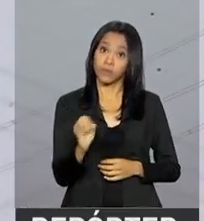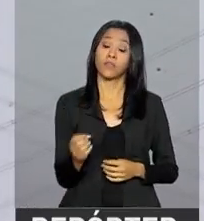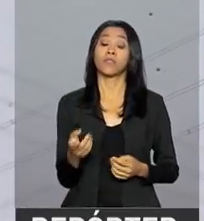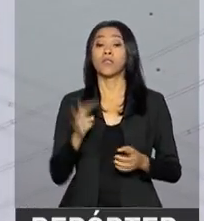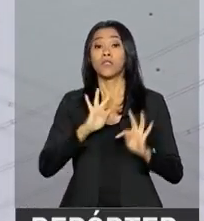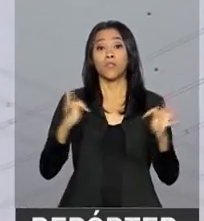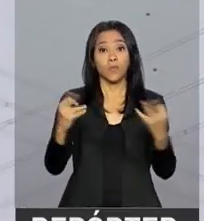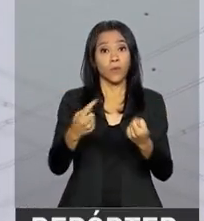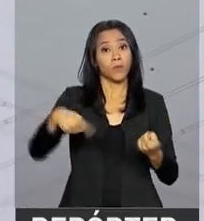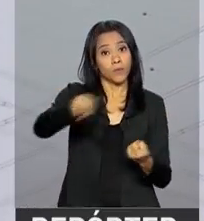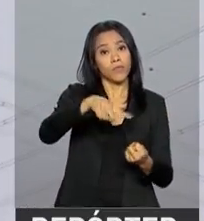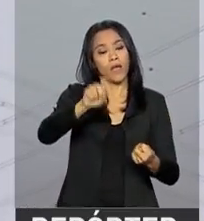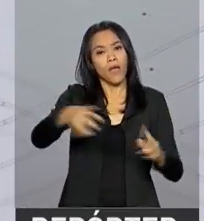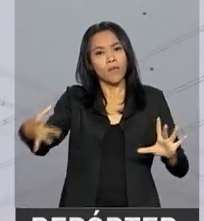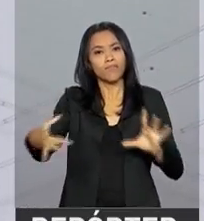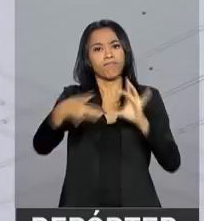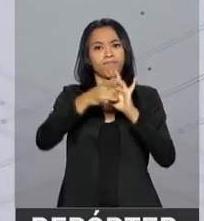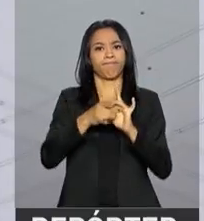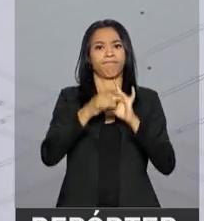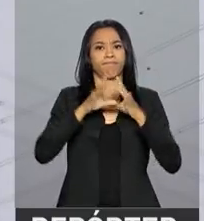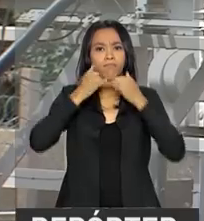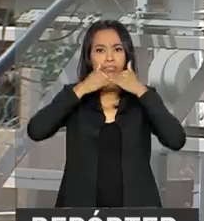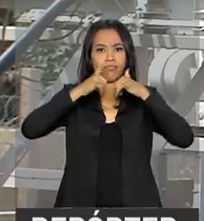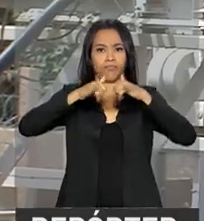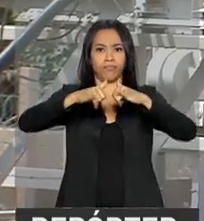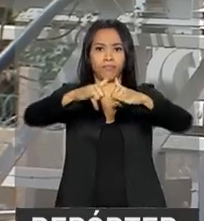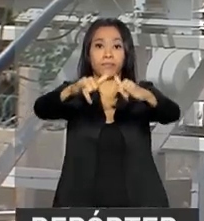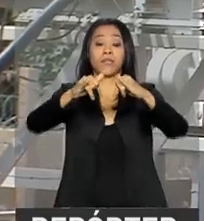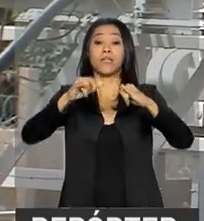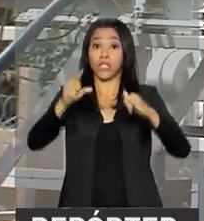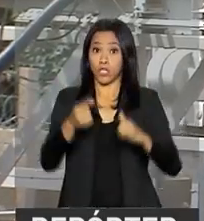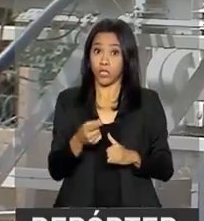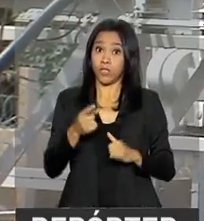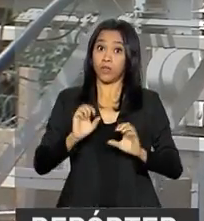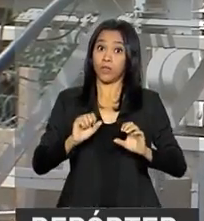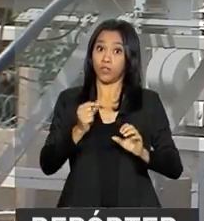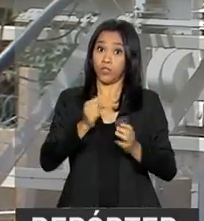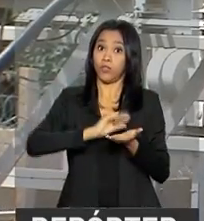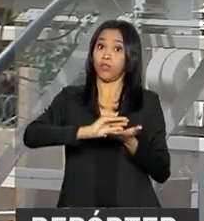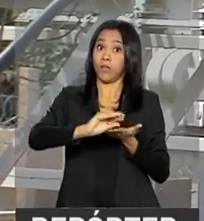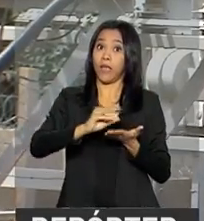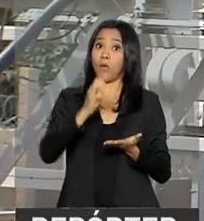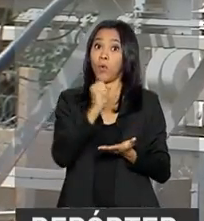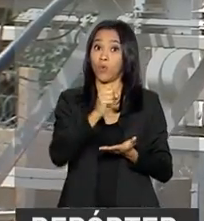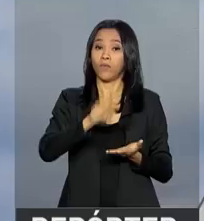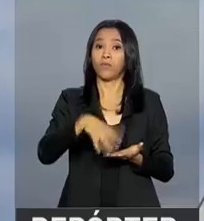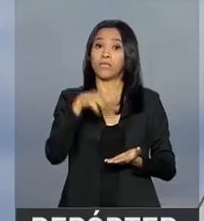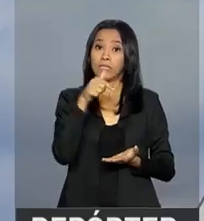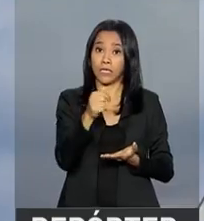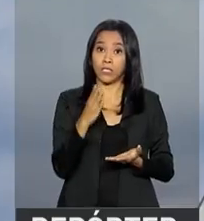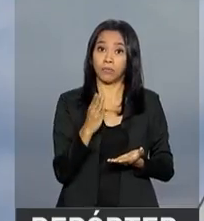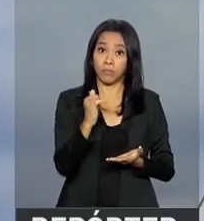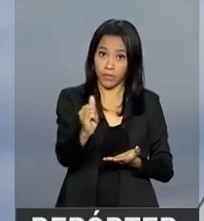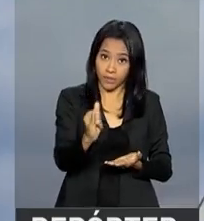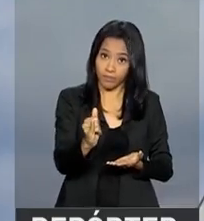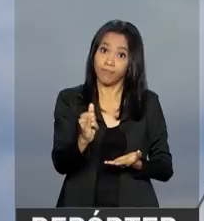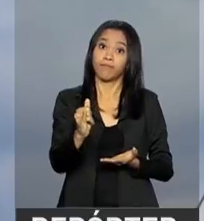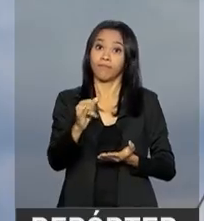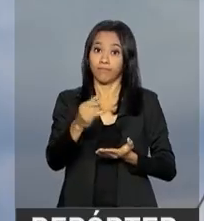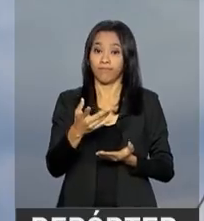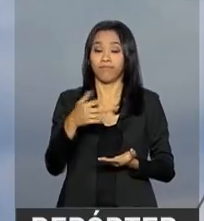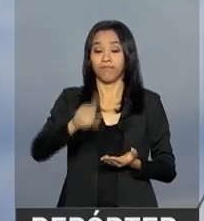farão parte do sistema interligado nacional ea estimativa de investimentos e 8,7 bilhões de reais nos próximos